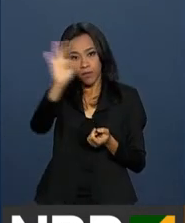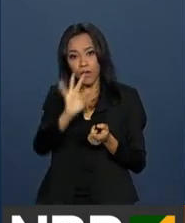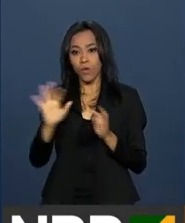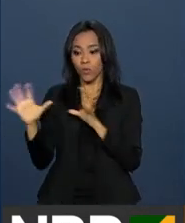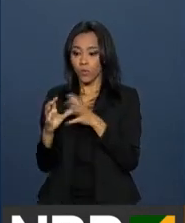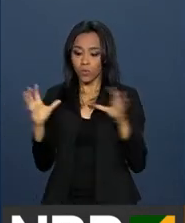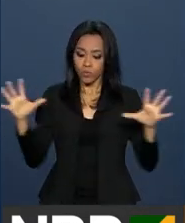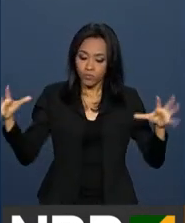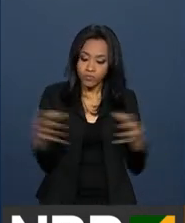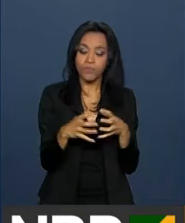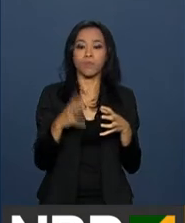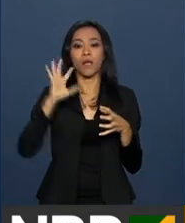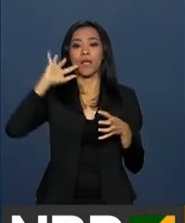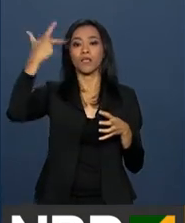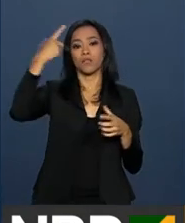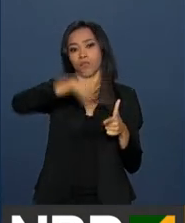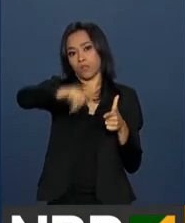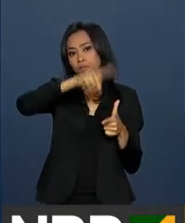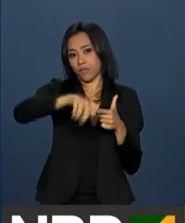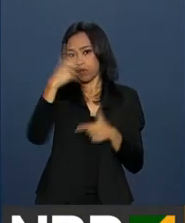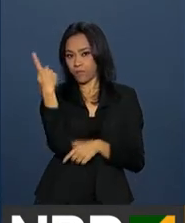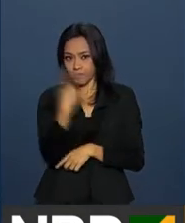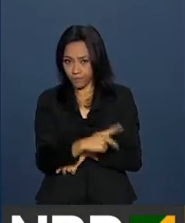esse problema.